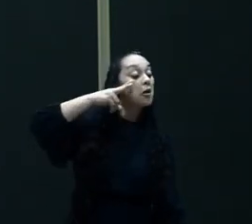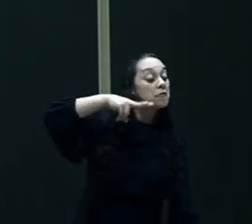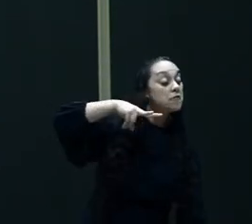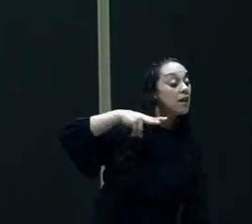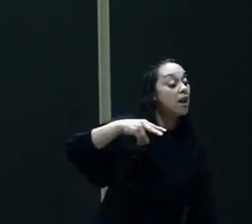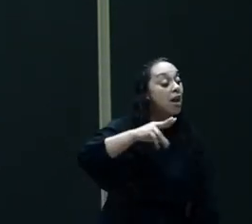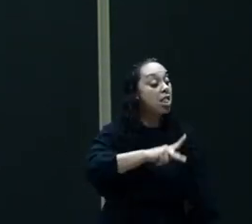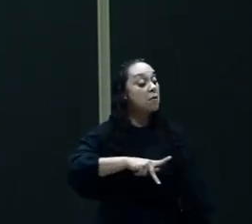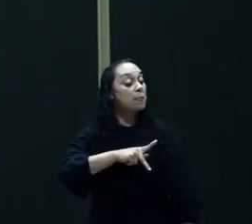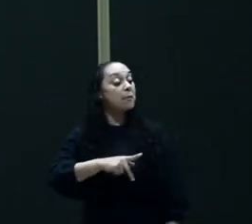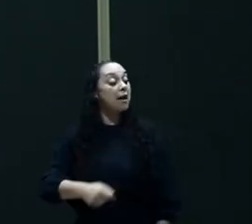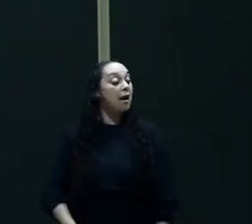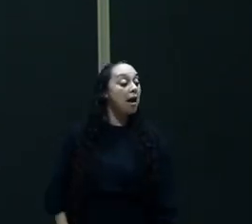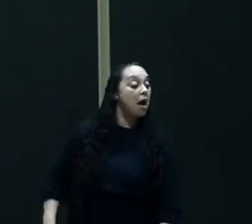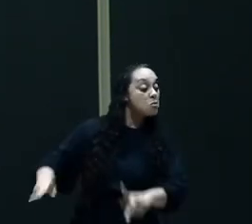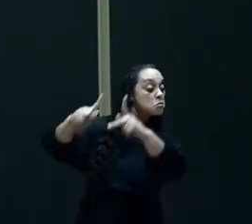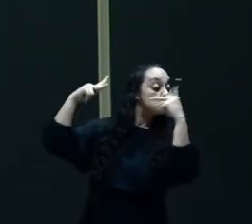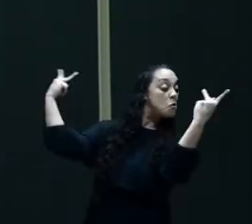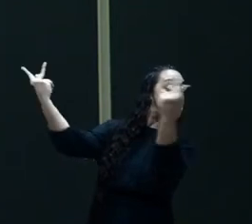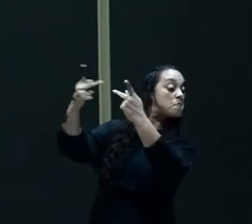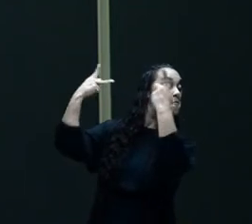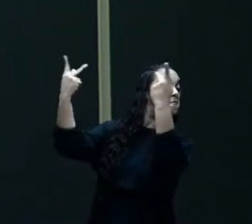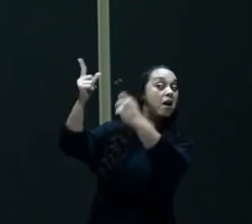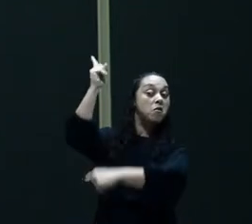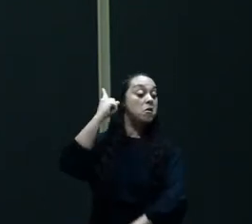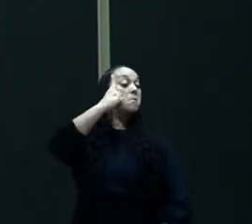isso porque o Tufão Quem mandou foi Deus